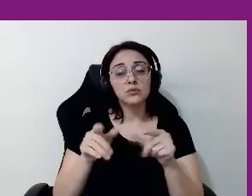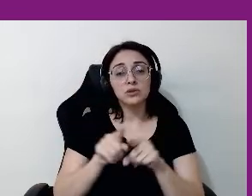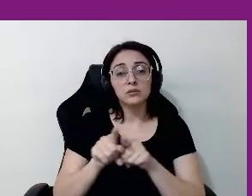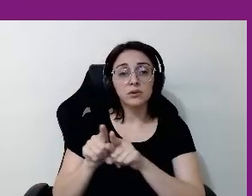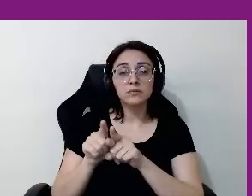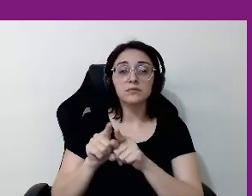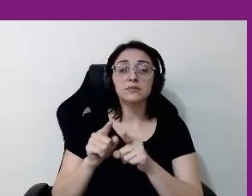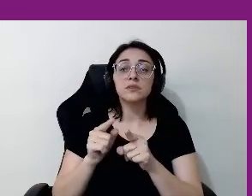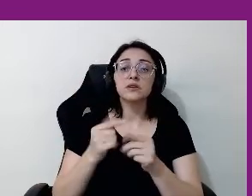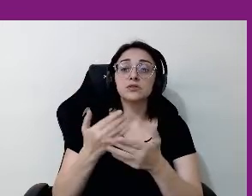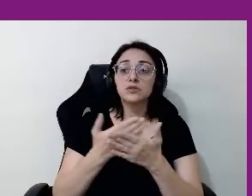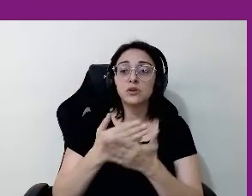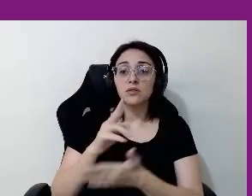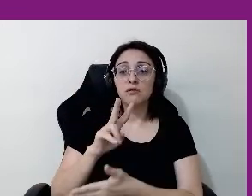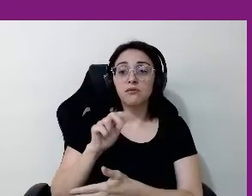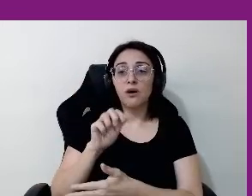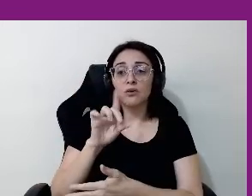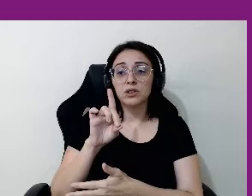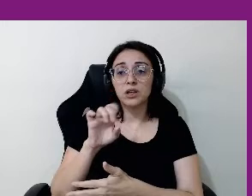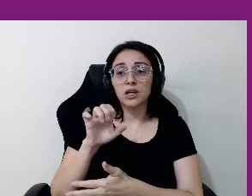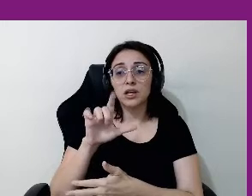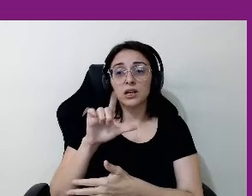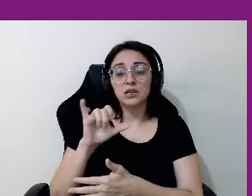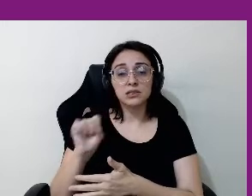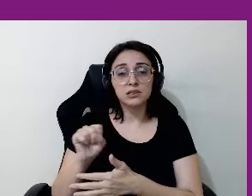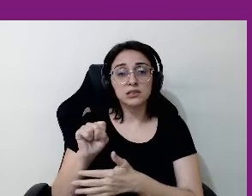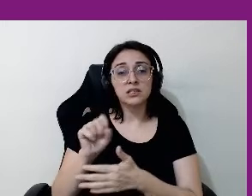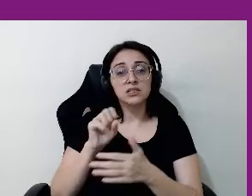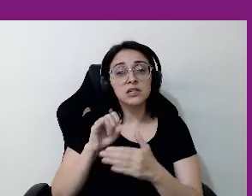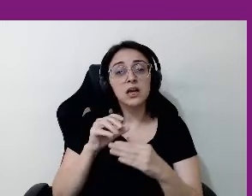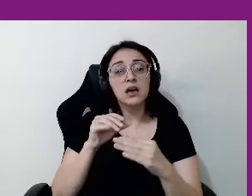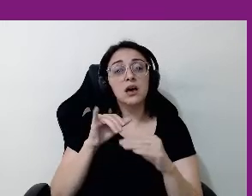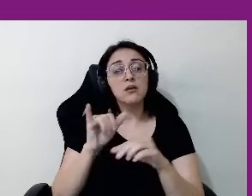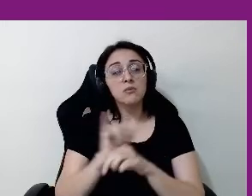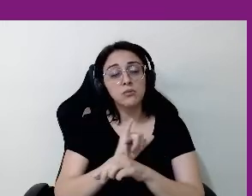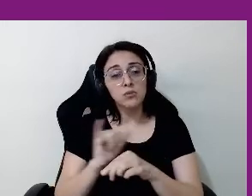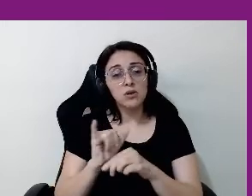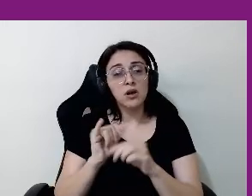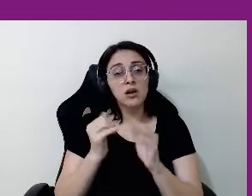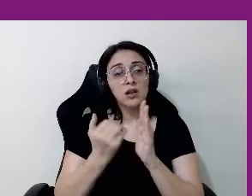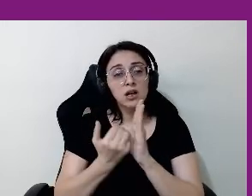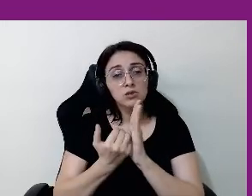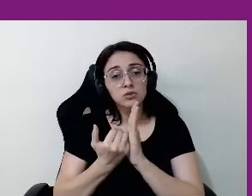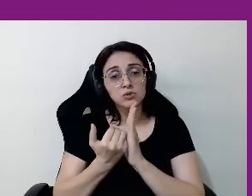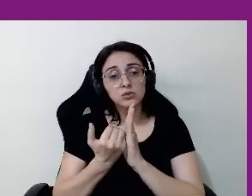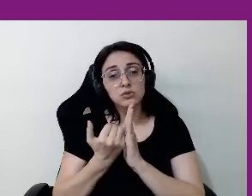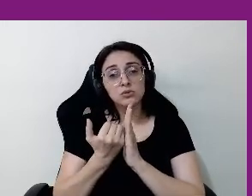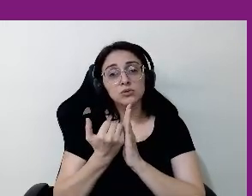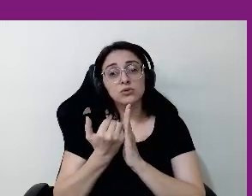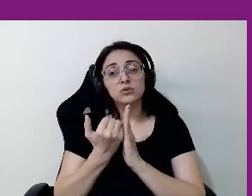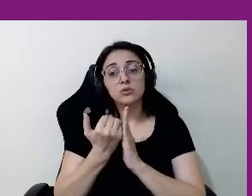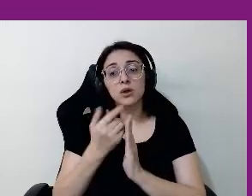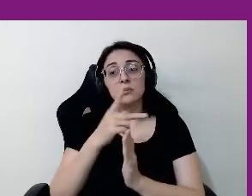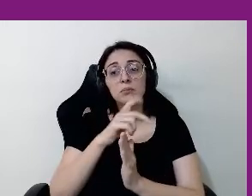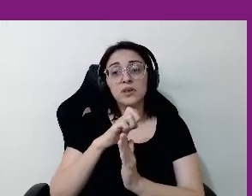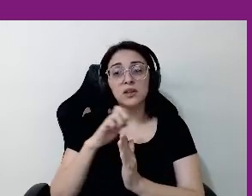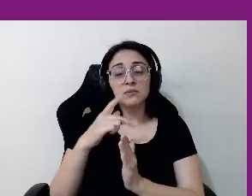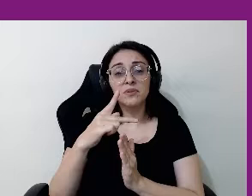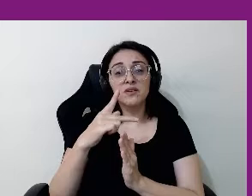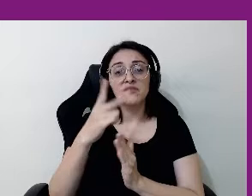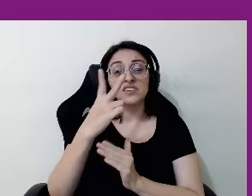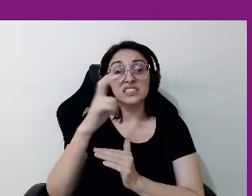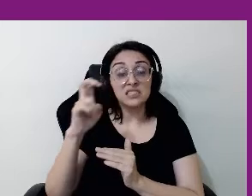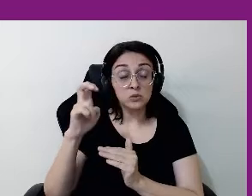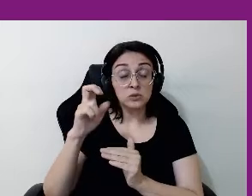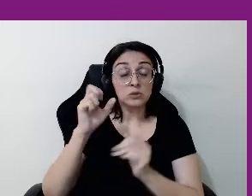estudo da Valdelis também, fazia uma manobra gradual, e no ART já se começa a manobra com PIP de 25, de repente, que a